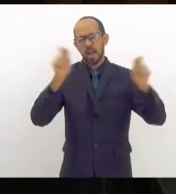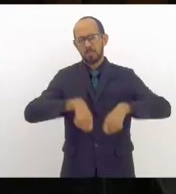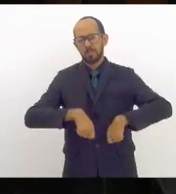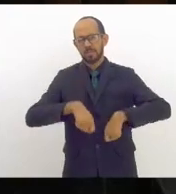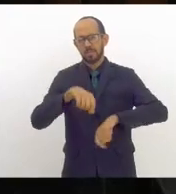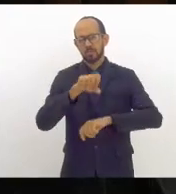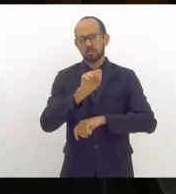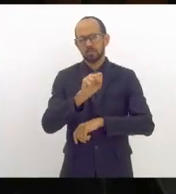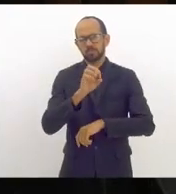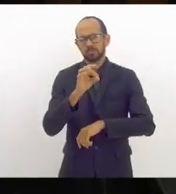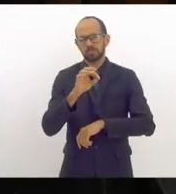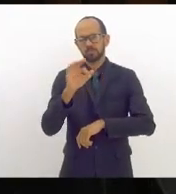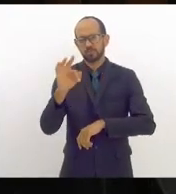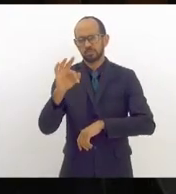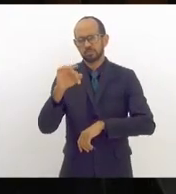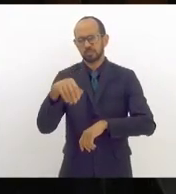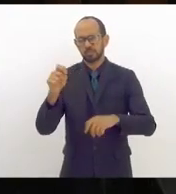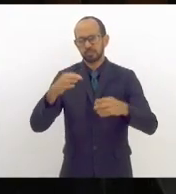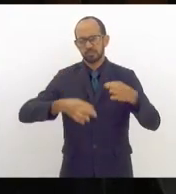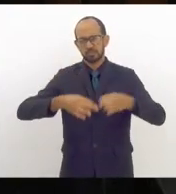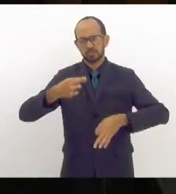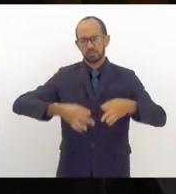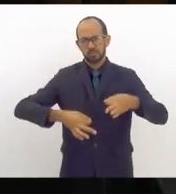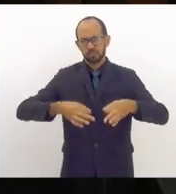para julgar cidadãos brasileiros